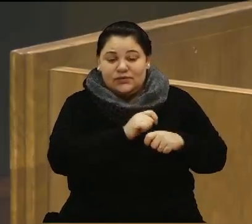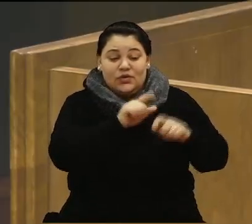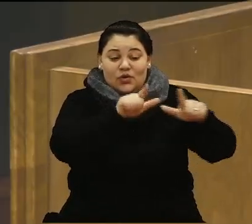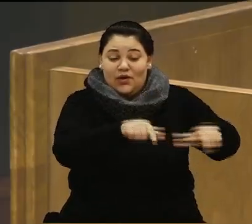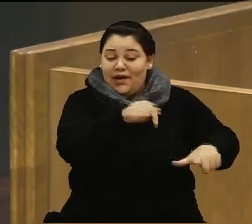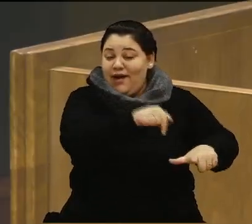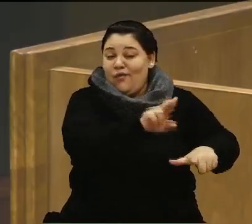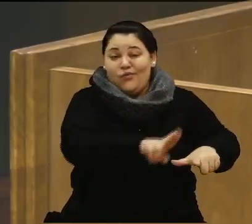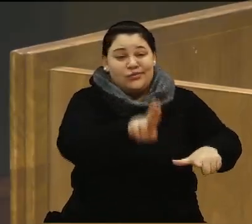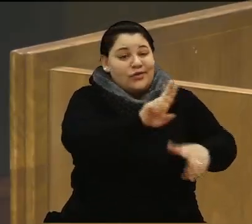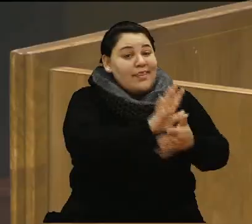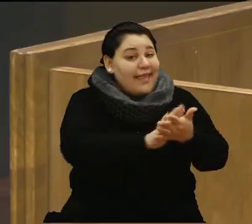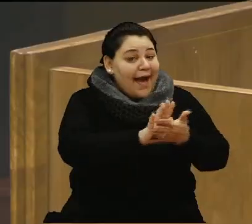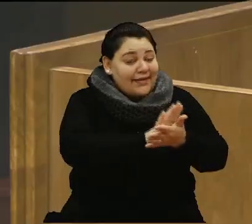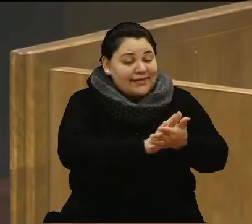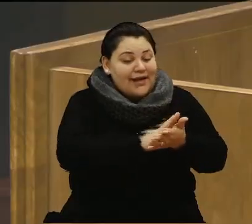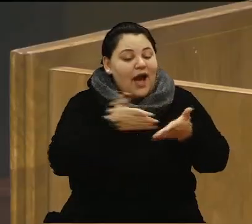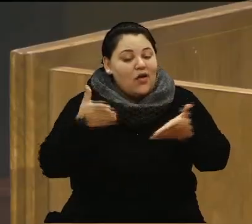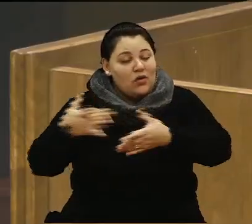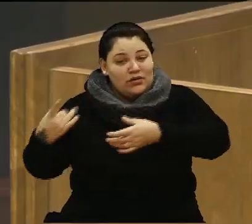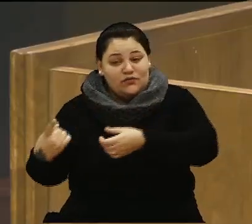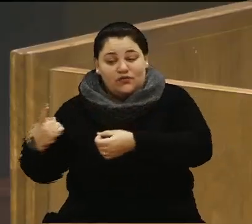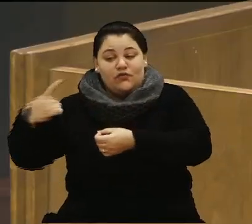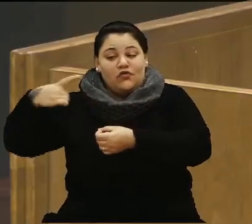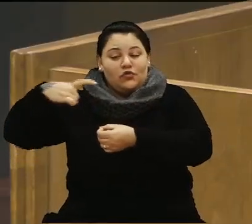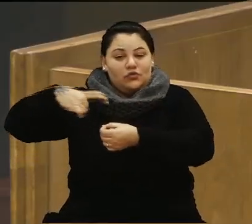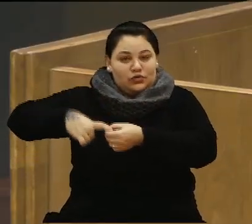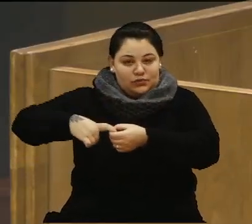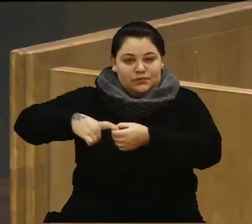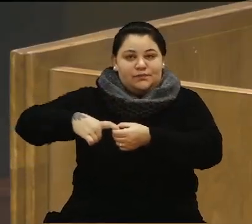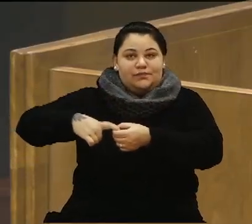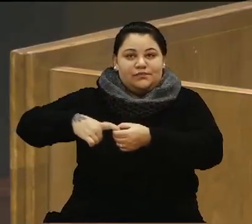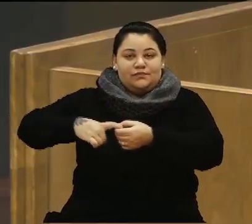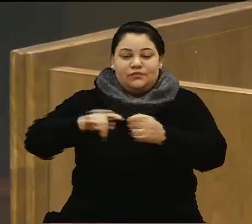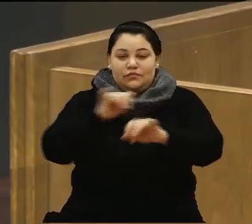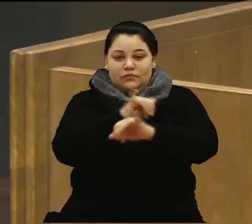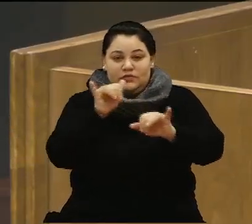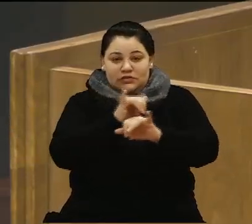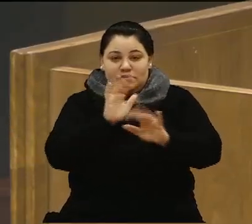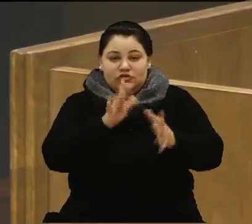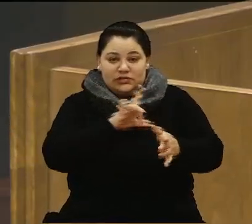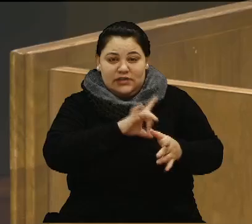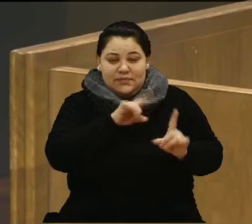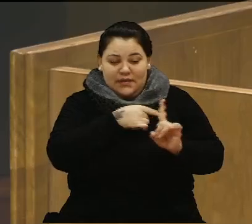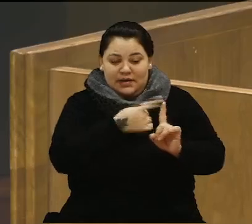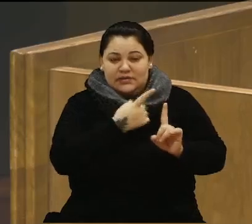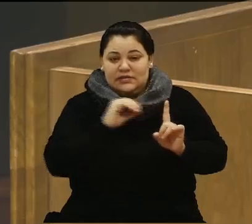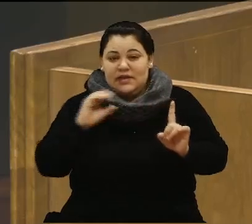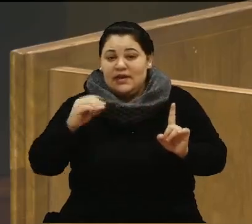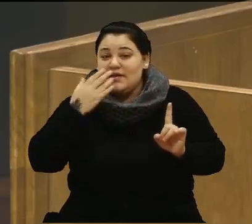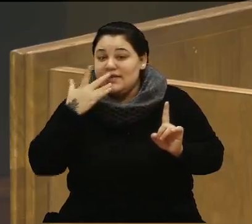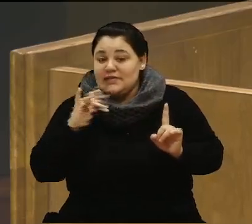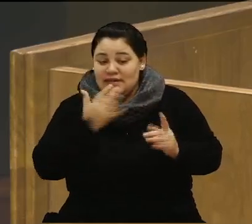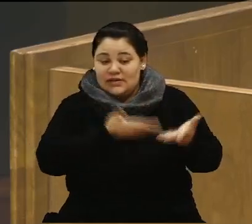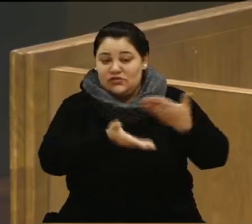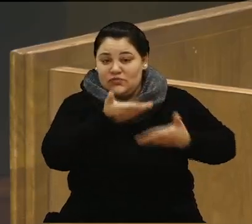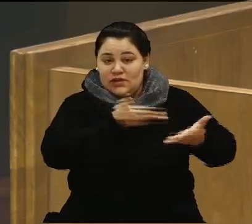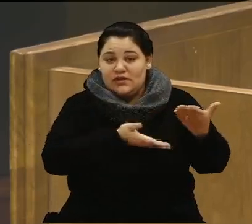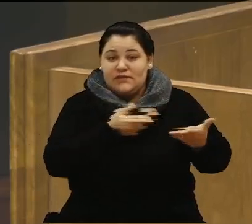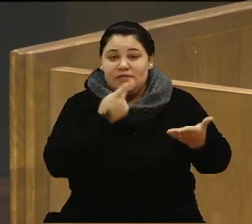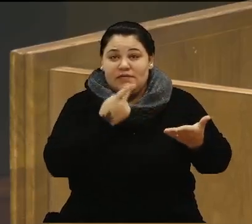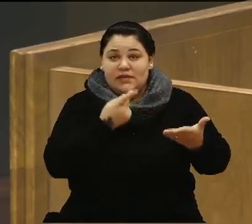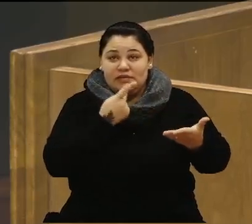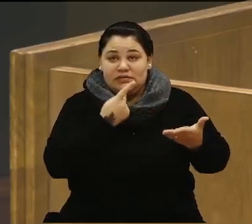utilização. Enfim, ele voltou, conforme as reportagens, já tem mais de 100 crianças sendo atendidas na questão do déficit